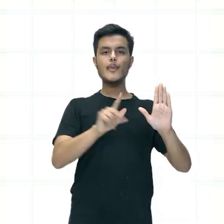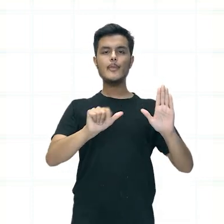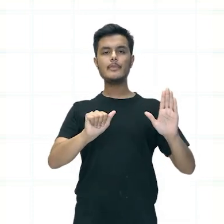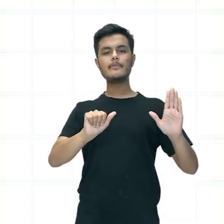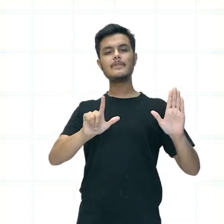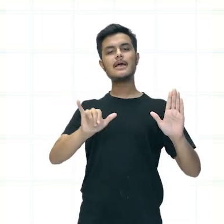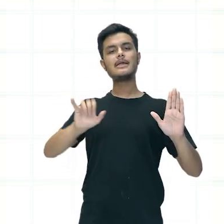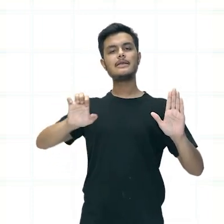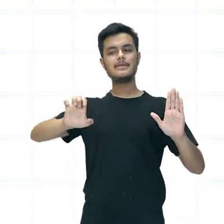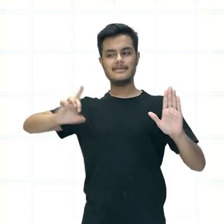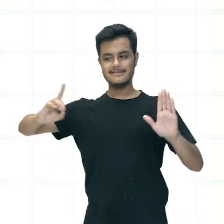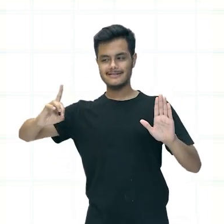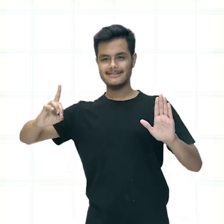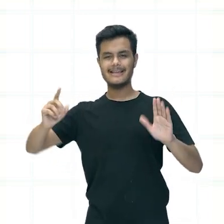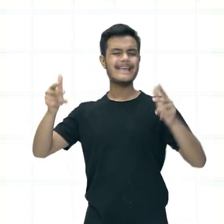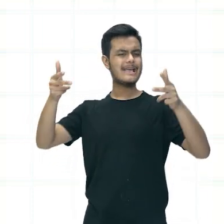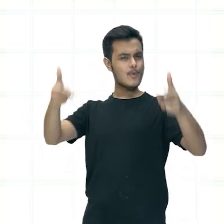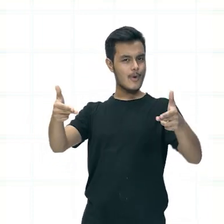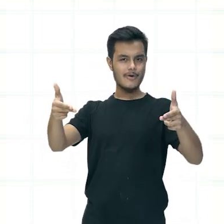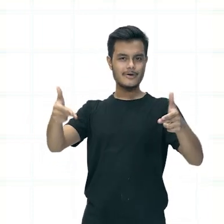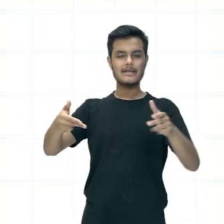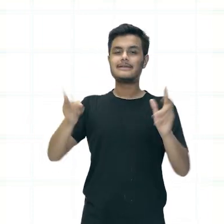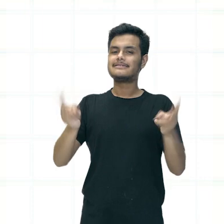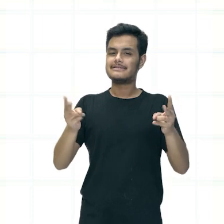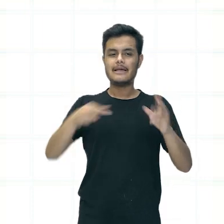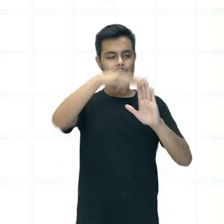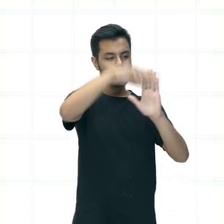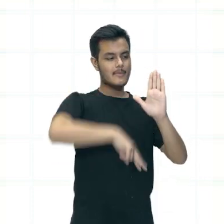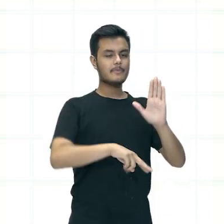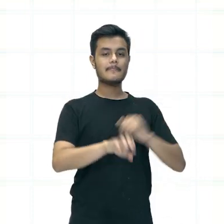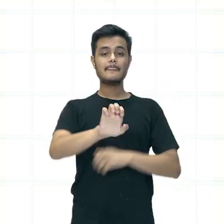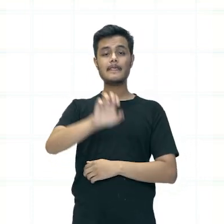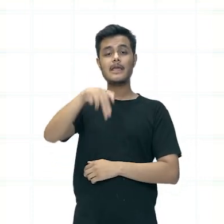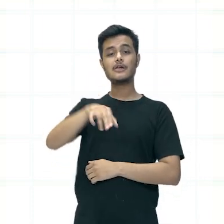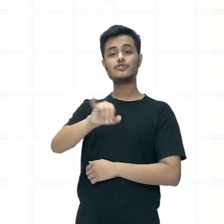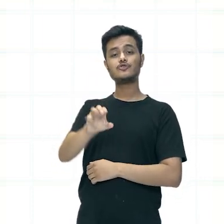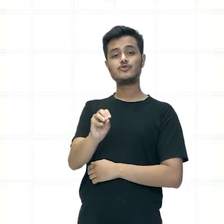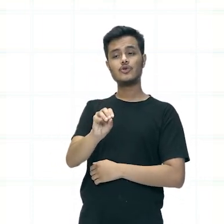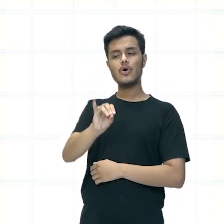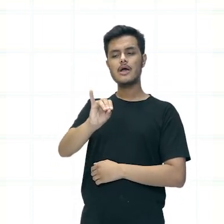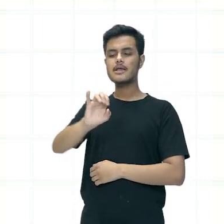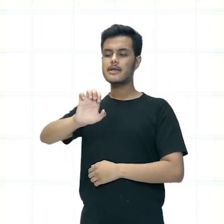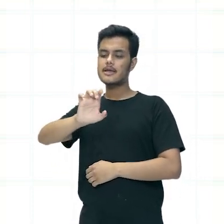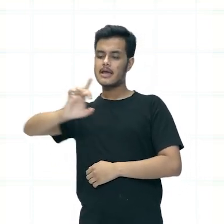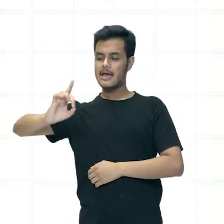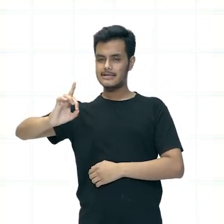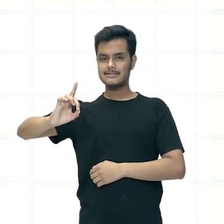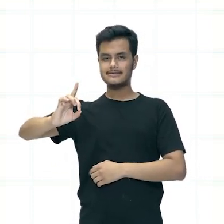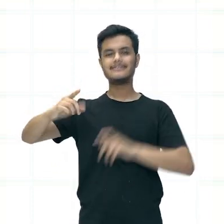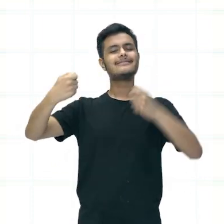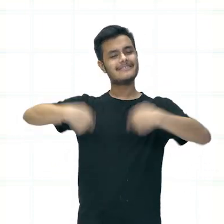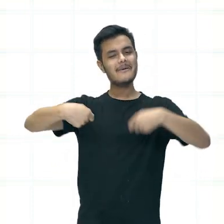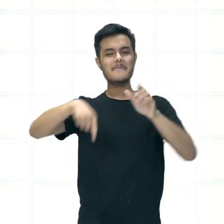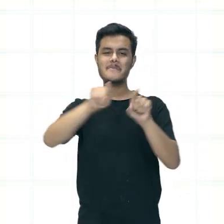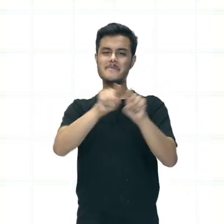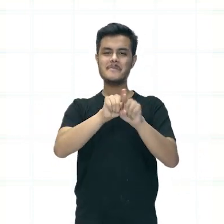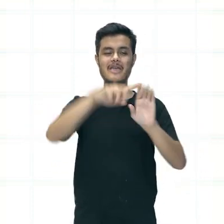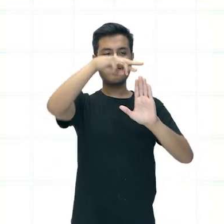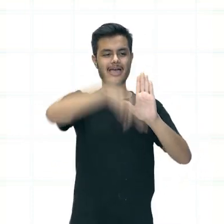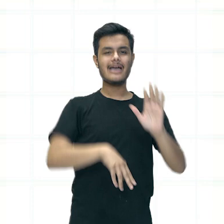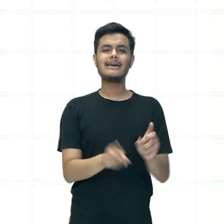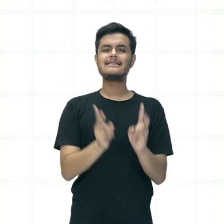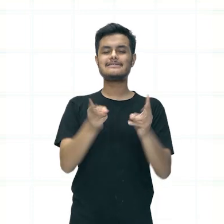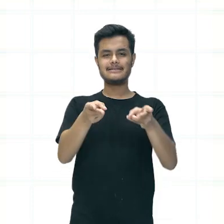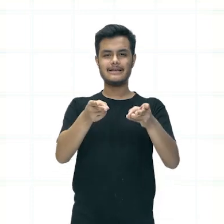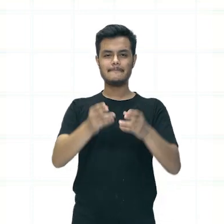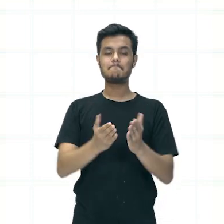Played, played. Enjoy, que é gostar, gostar muito de algo. Enjoyed, enjoyed.